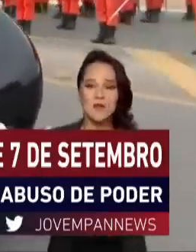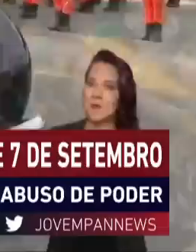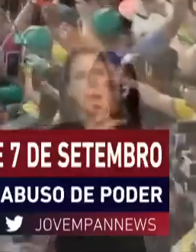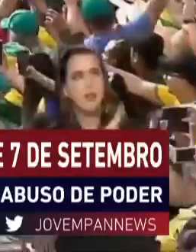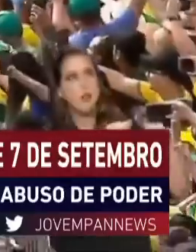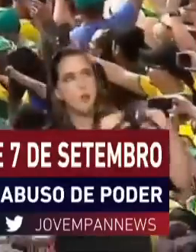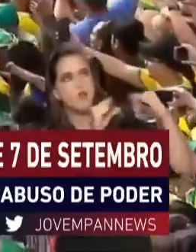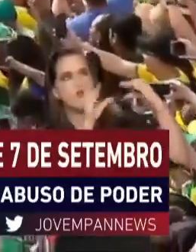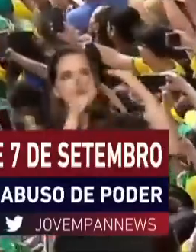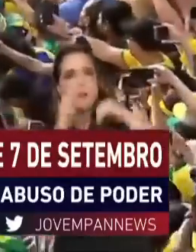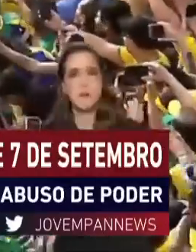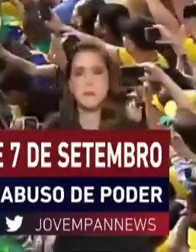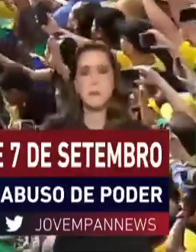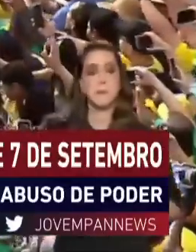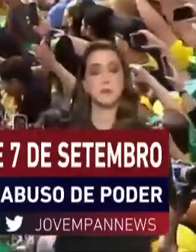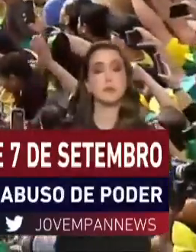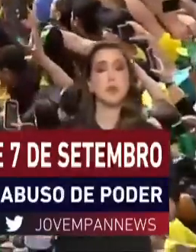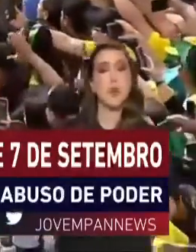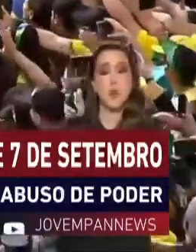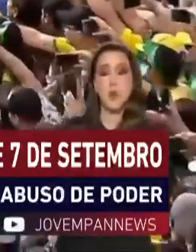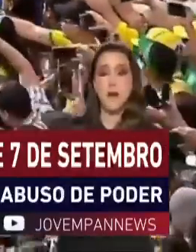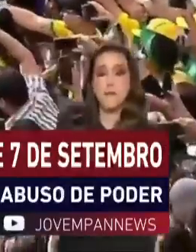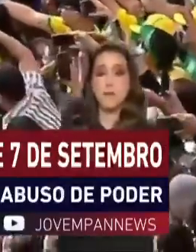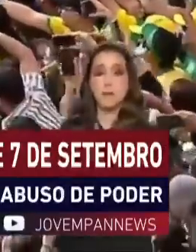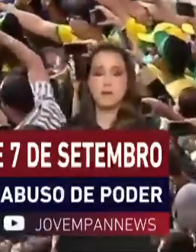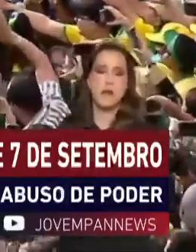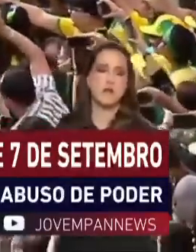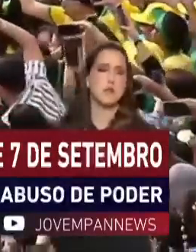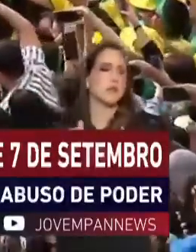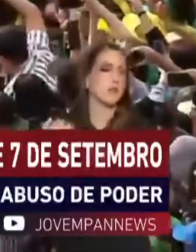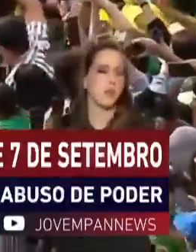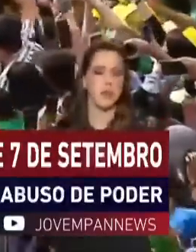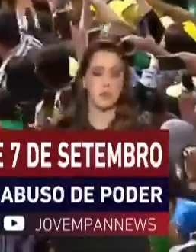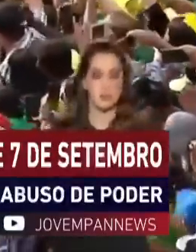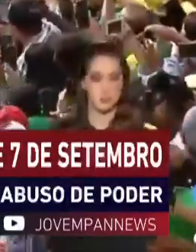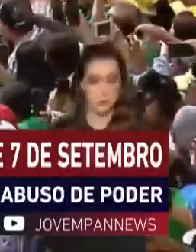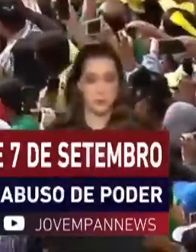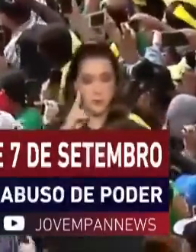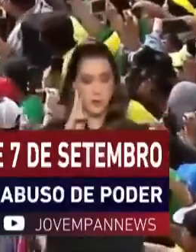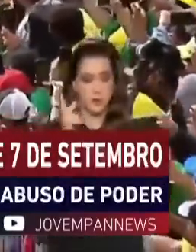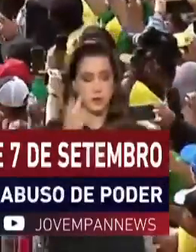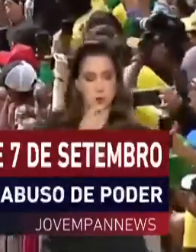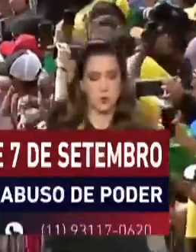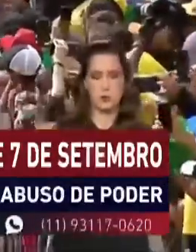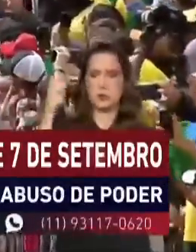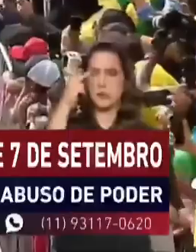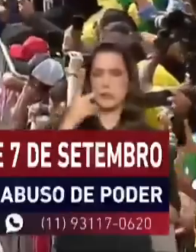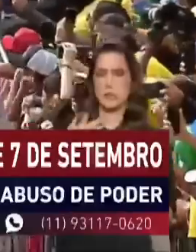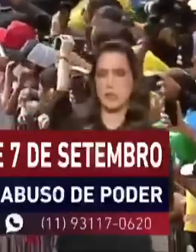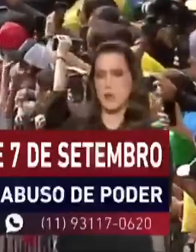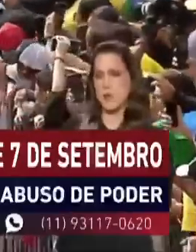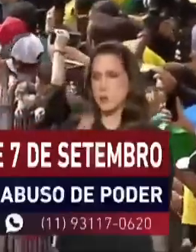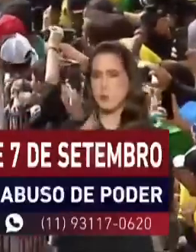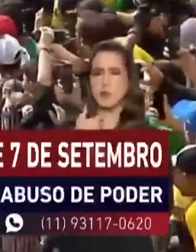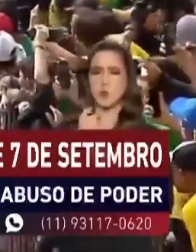e a gente confia porque marcaram só para depois de sete de setembro é que se houvesse uma falha esse apoio